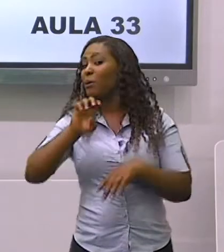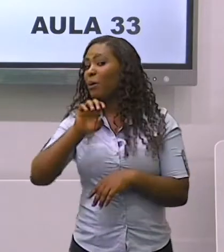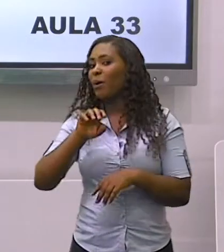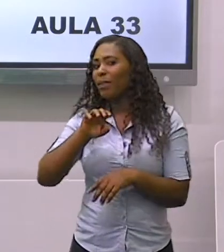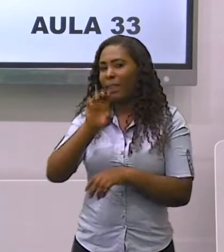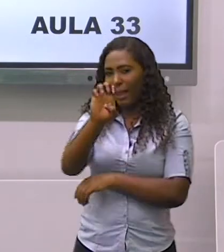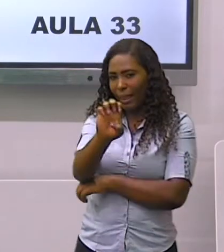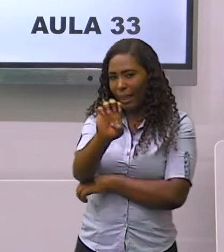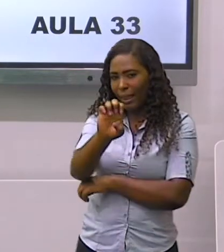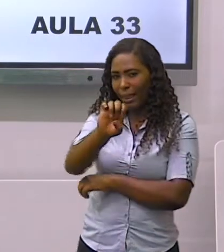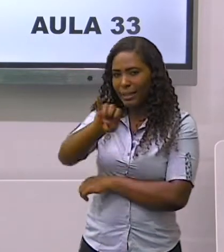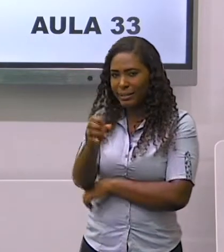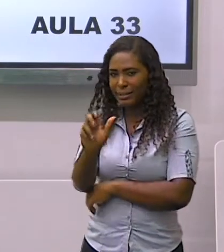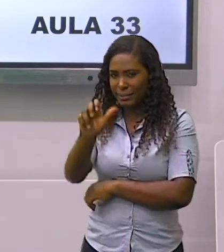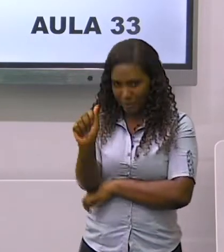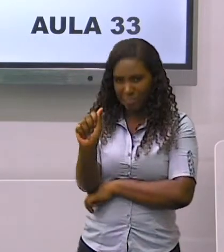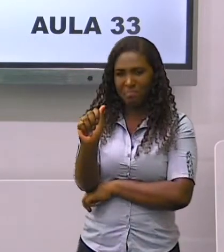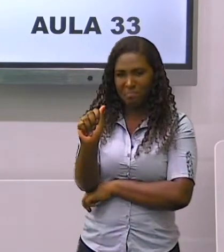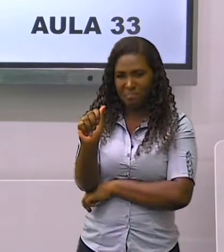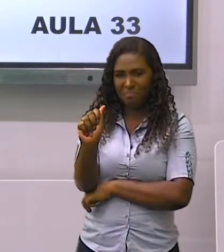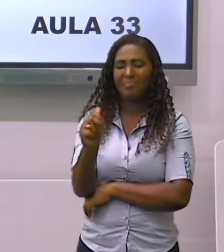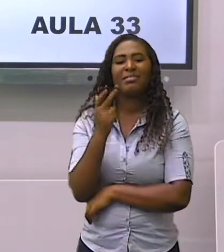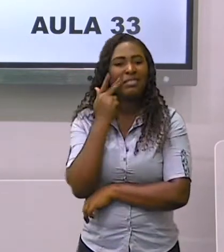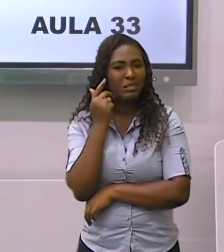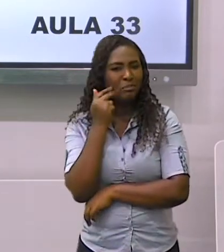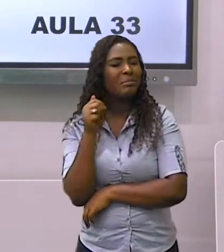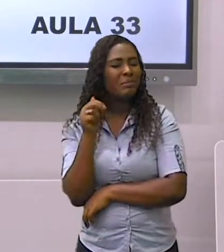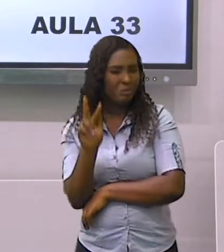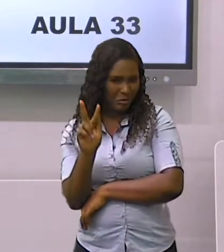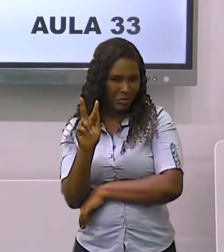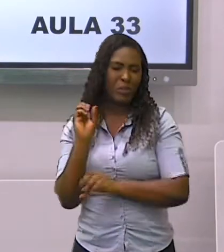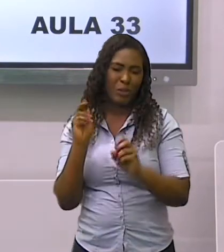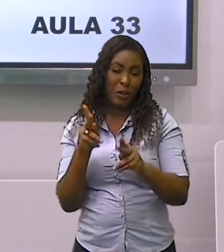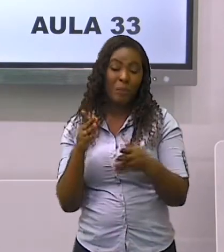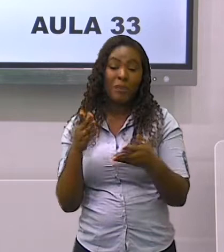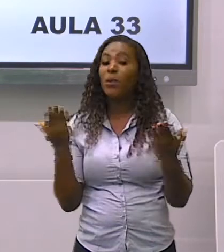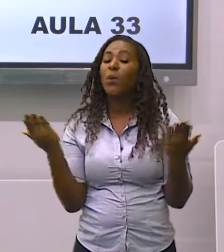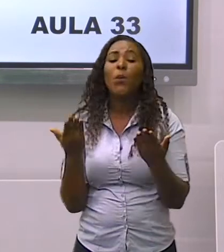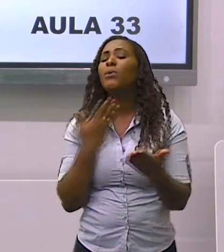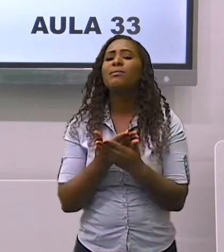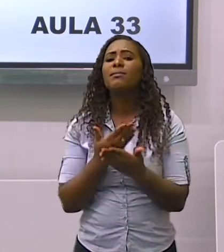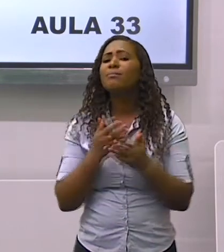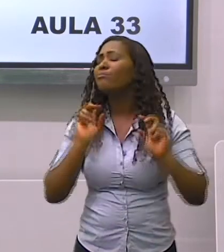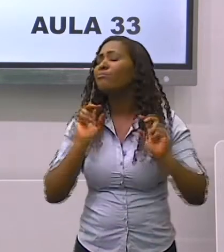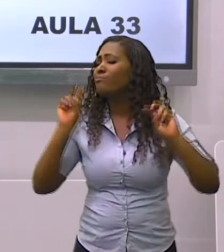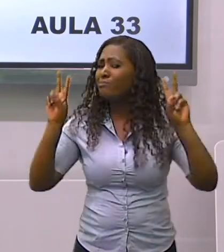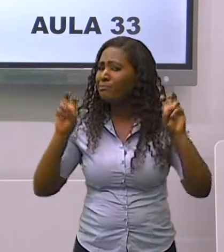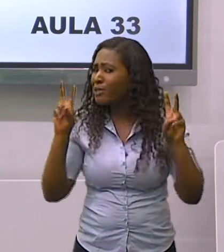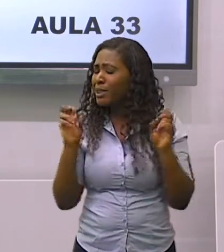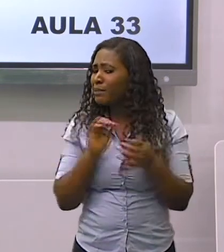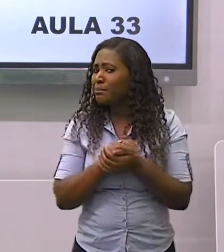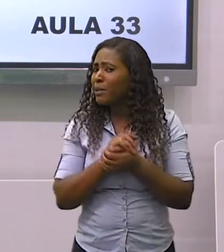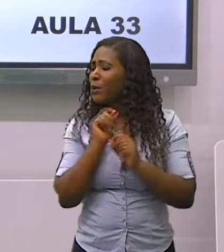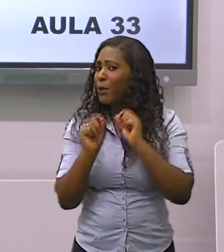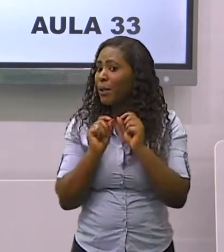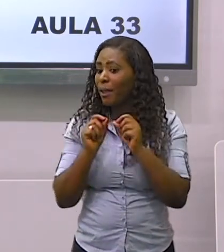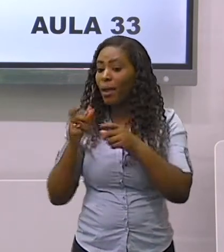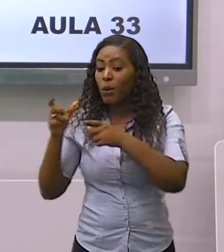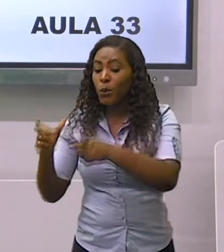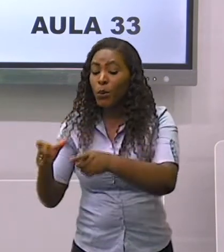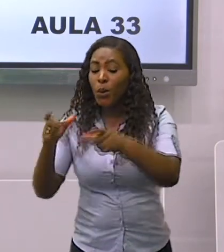Nesta aula, vamos abordar o tema Lugares que não conheço. Me diz